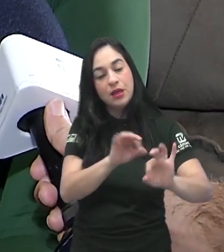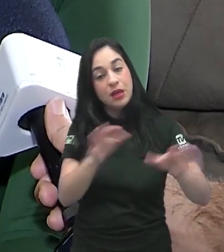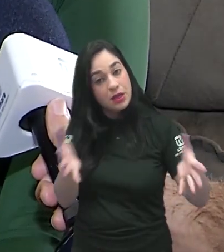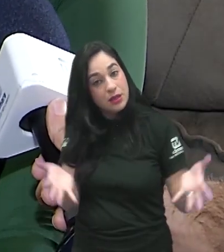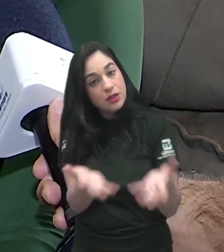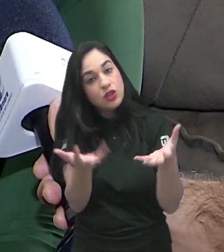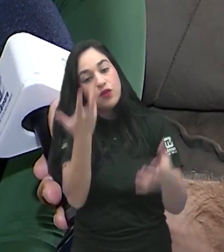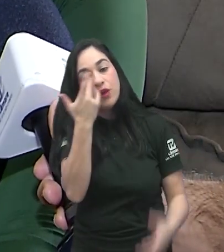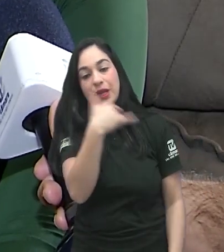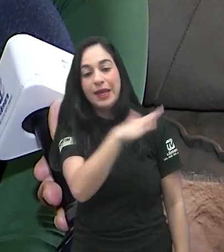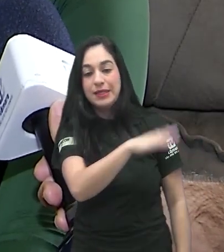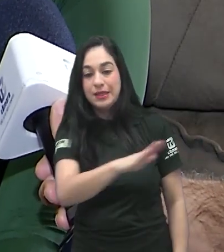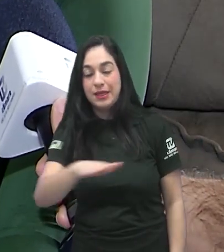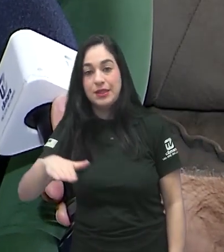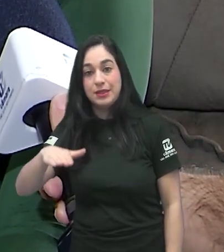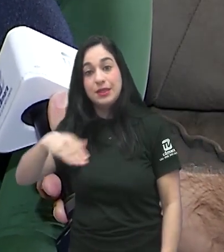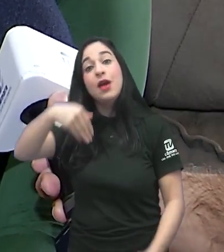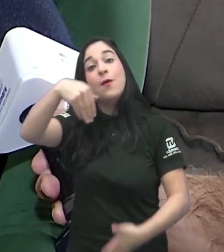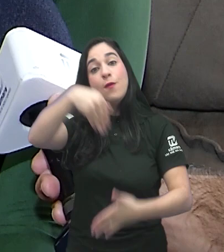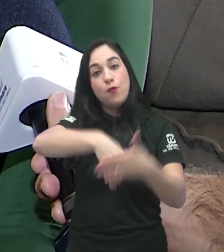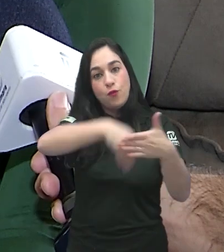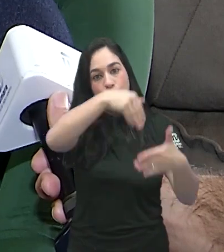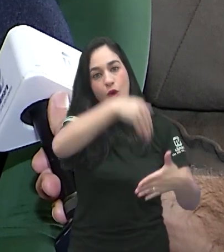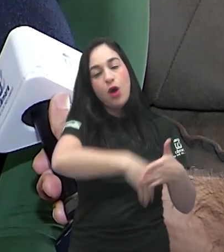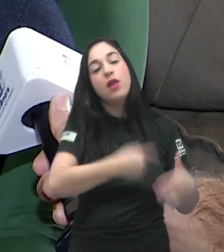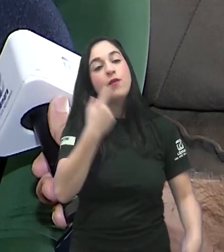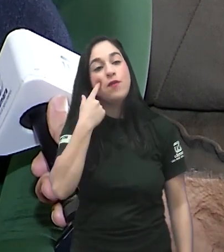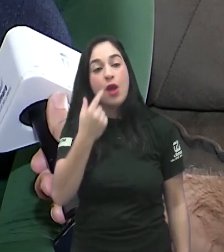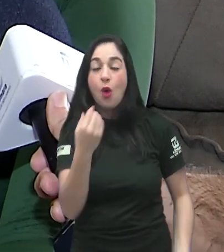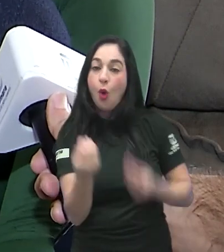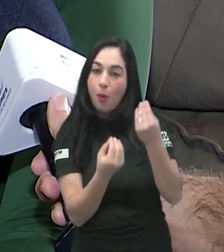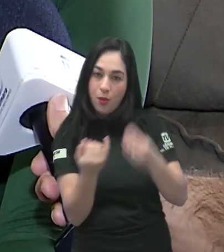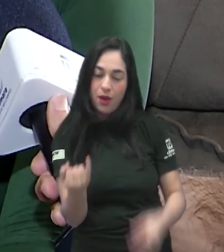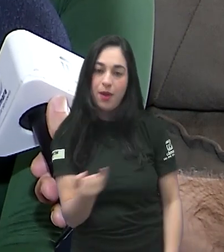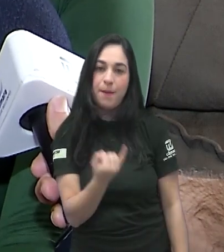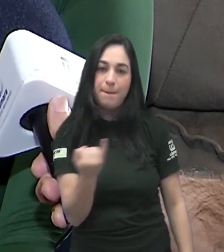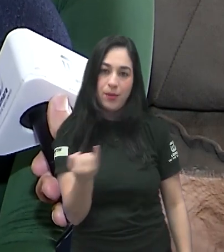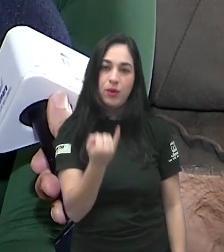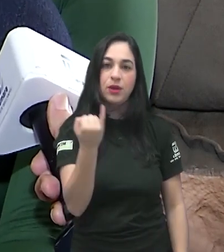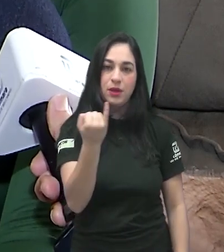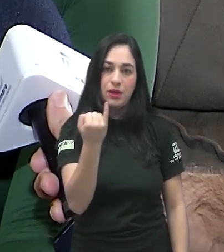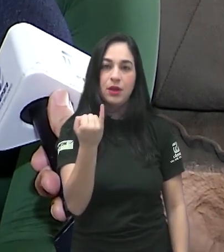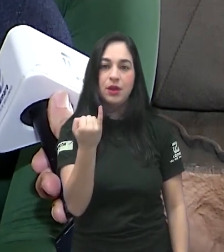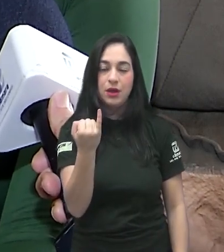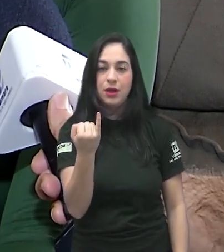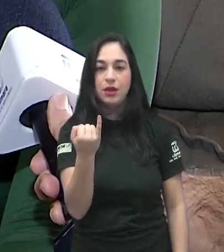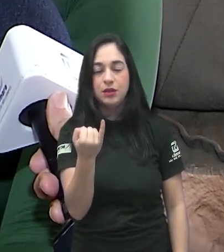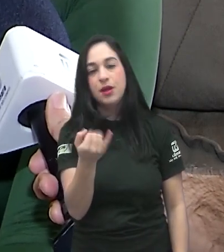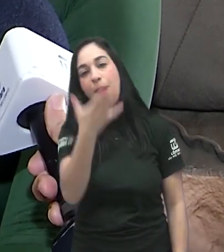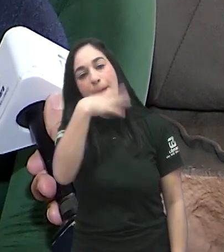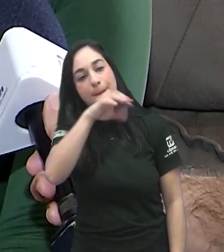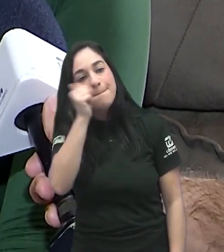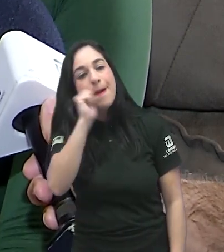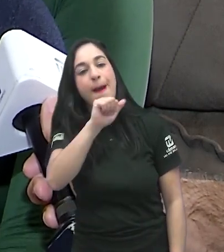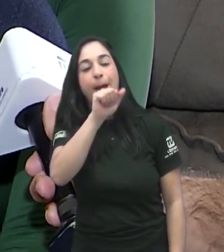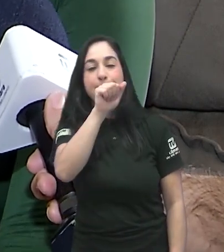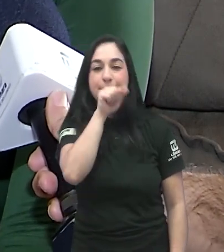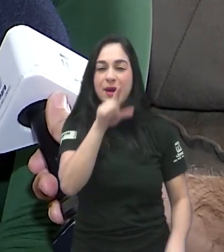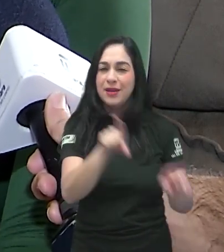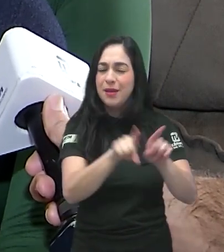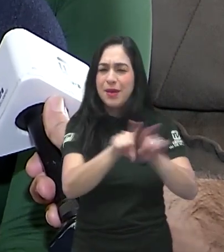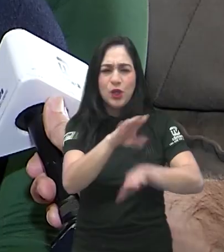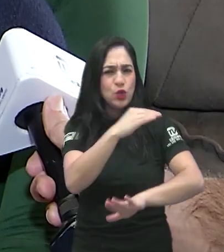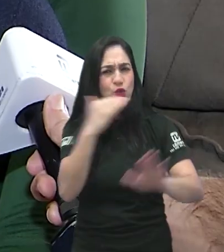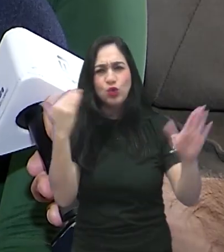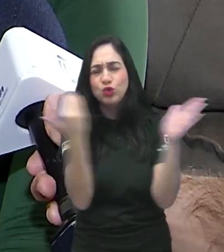exercer o papel da cidadania dela, ver o quanto é importante não só para ela e para os pais, e sim